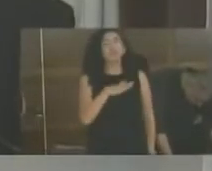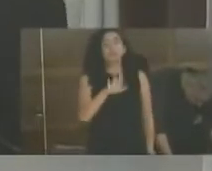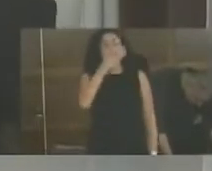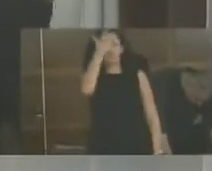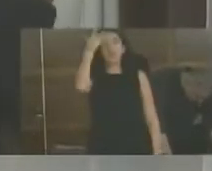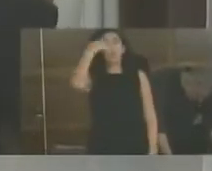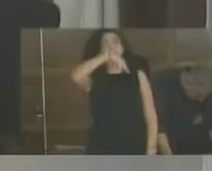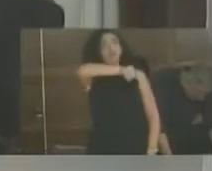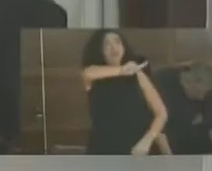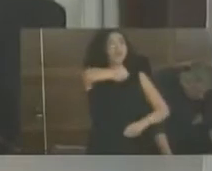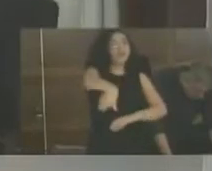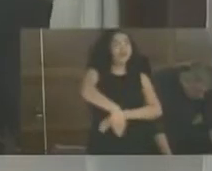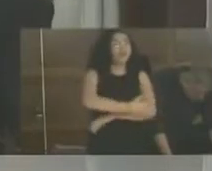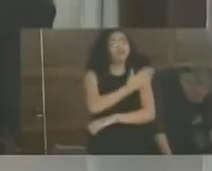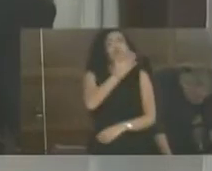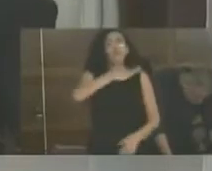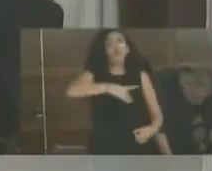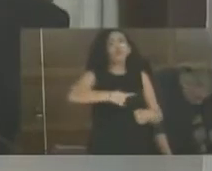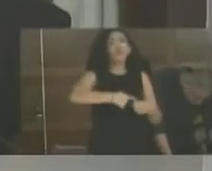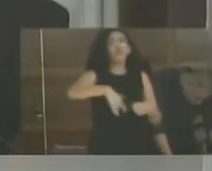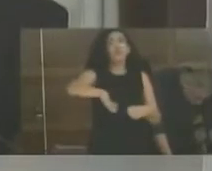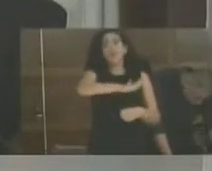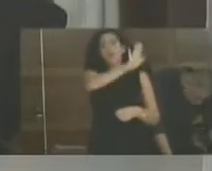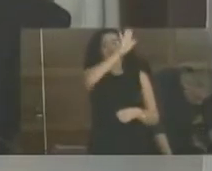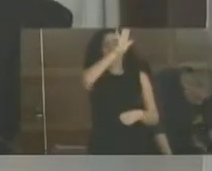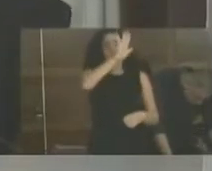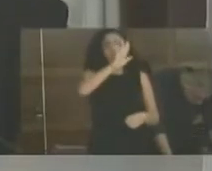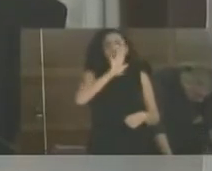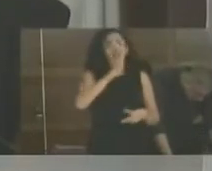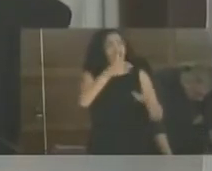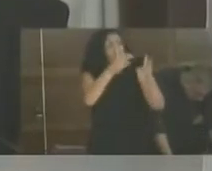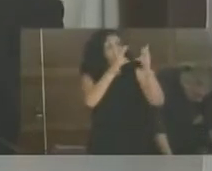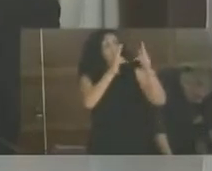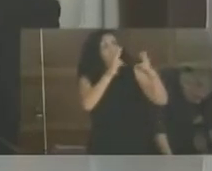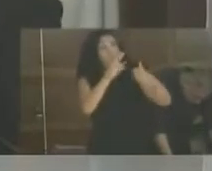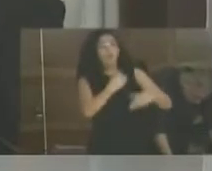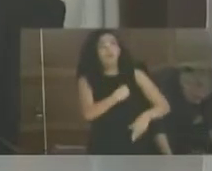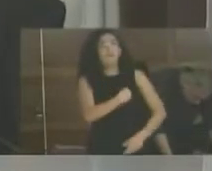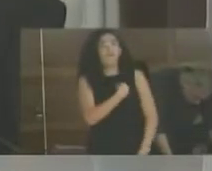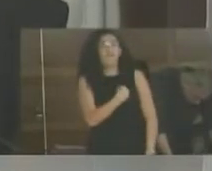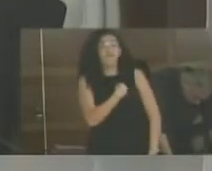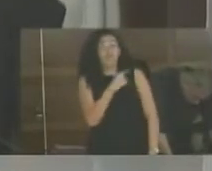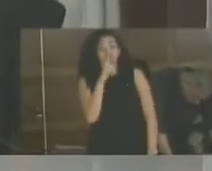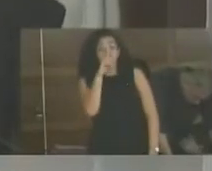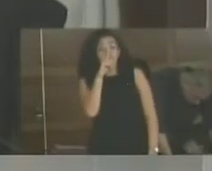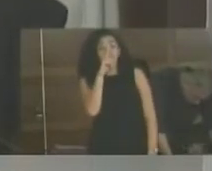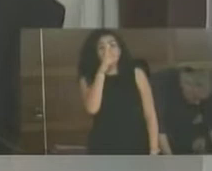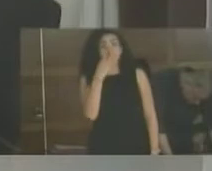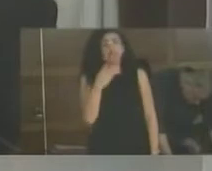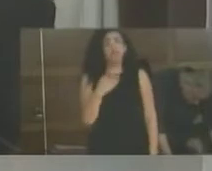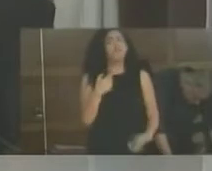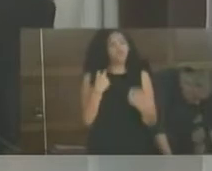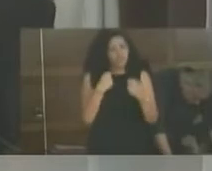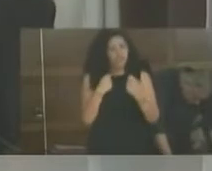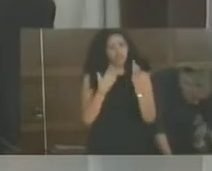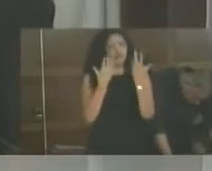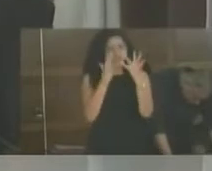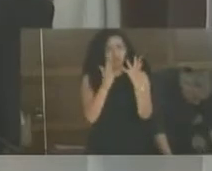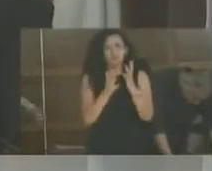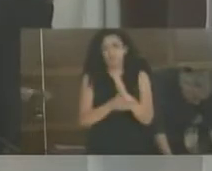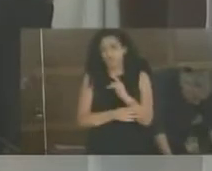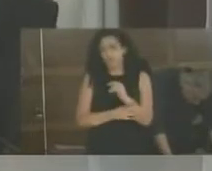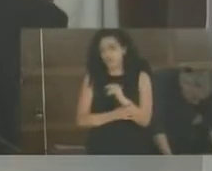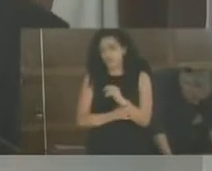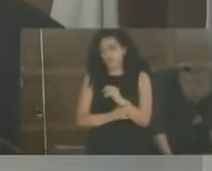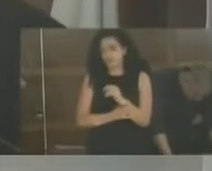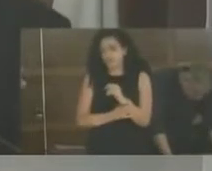pro subtenente, que tá lá, ó, que sobe o morro, troca tiro, bota a vida dele em risco. Eles é que tem que tomar o parabéns.